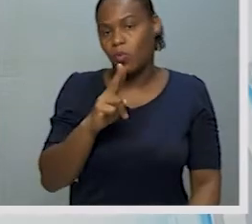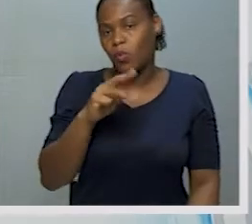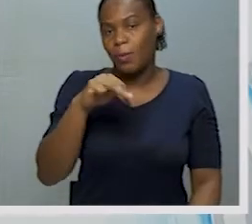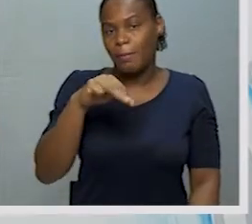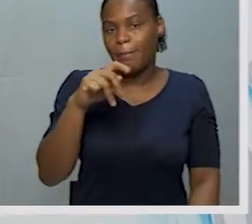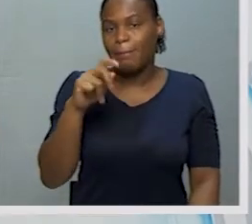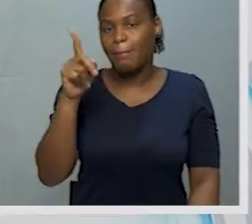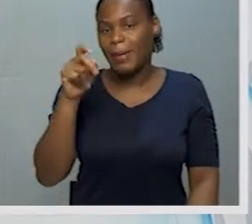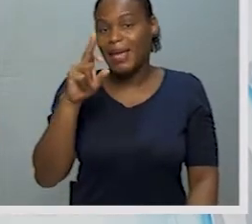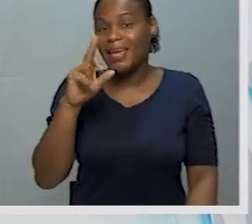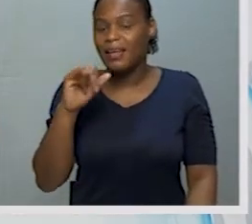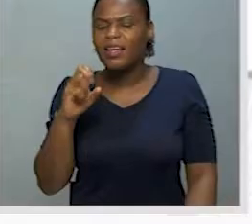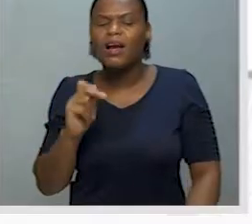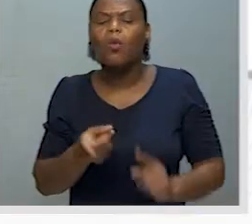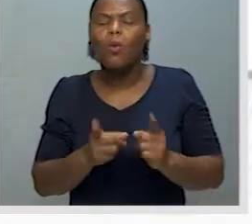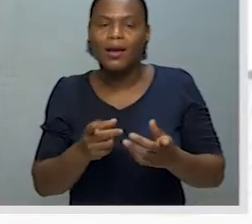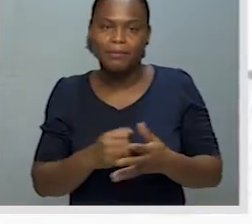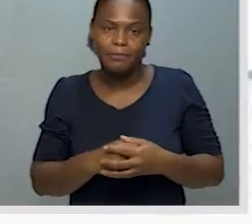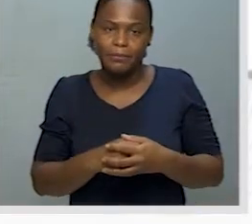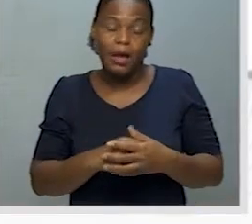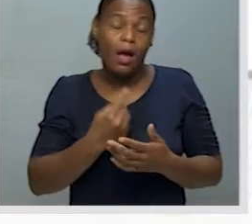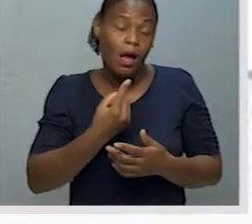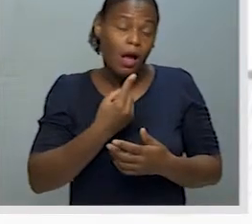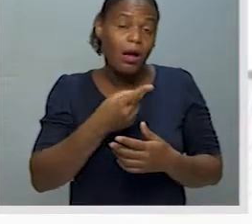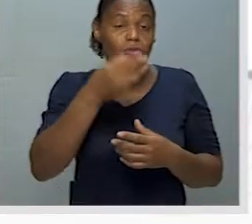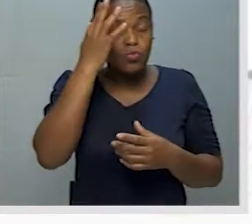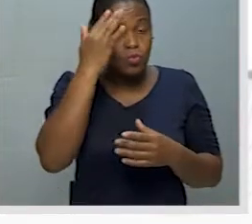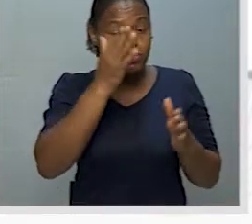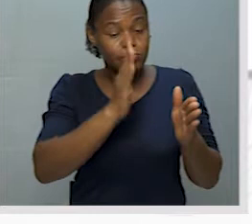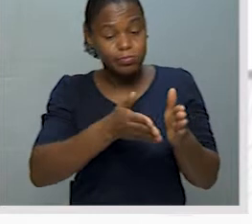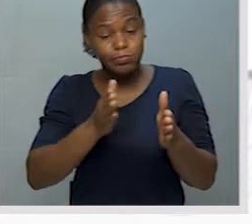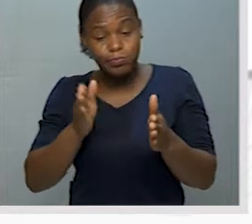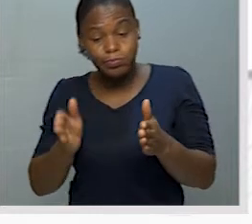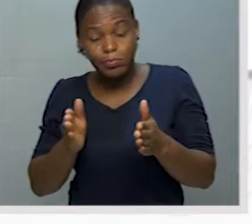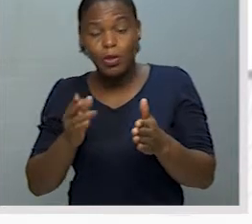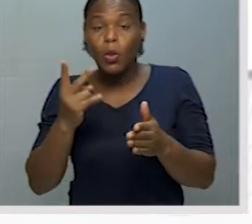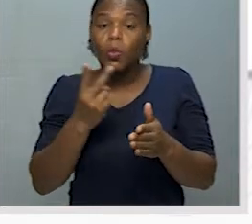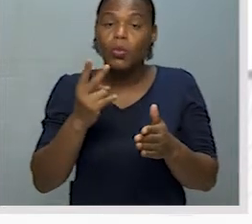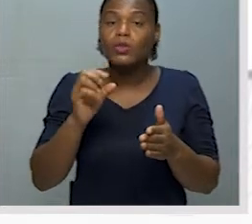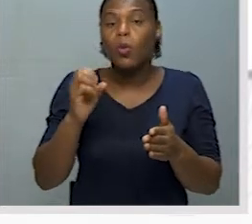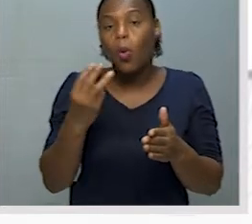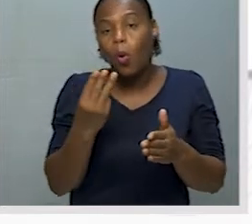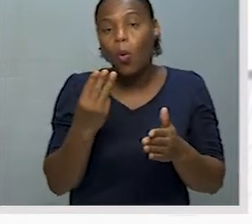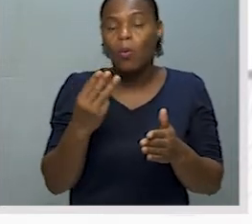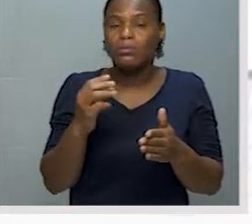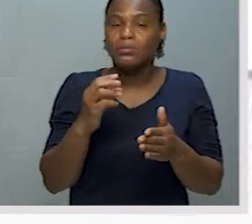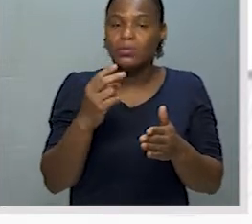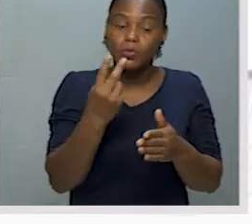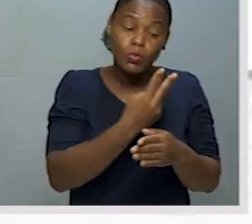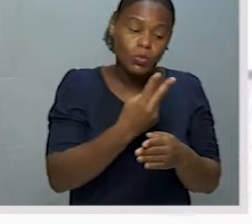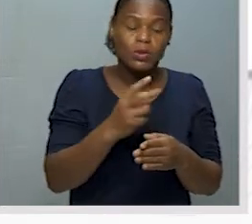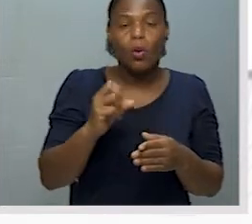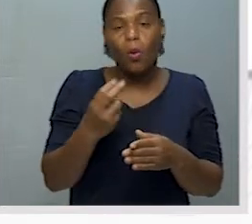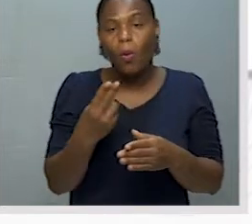Portanto, expressões numéricas são sequências de duas ou mais operações que devem